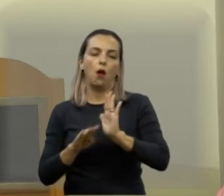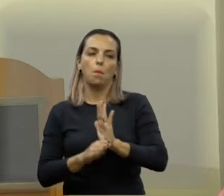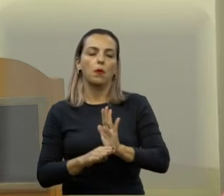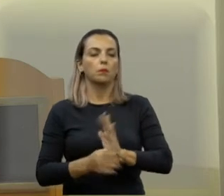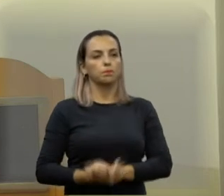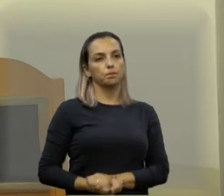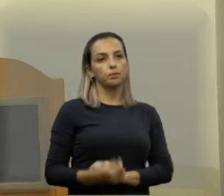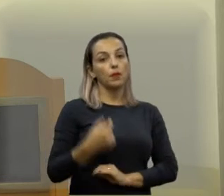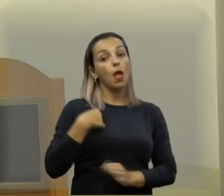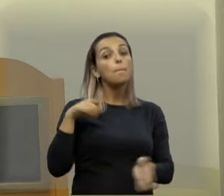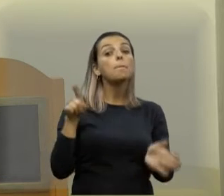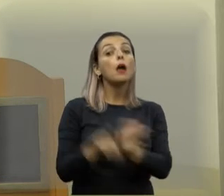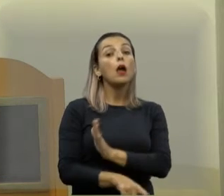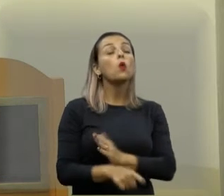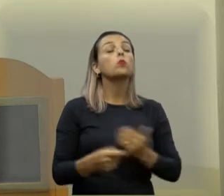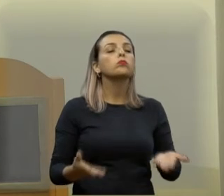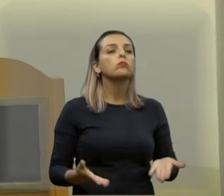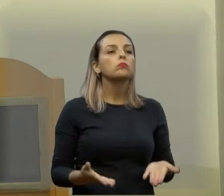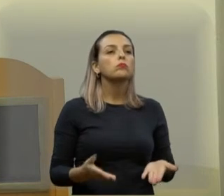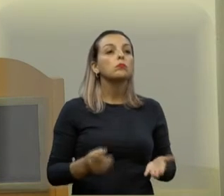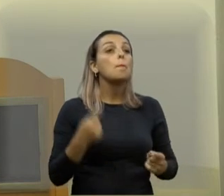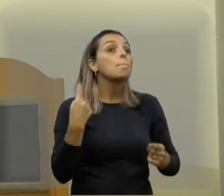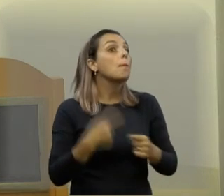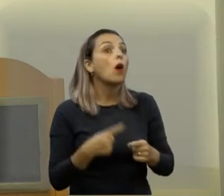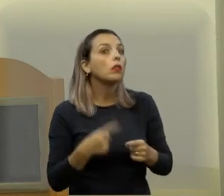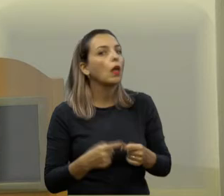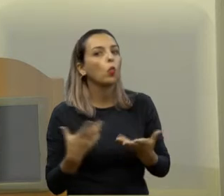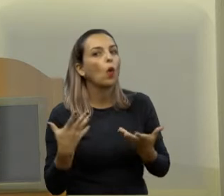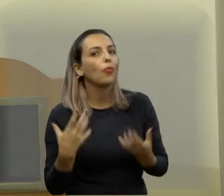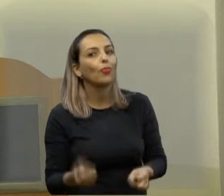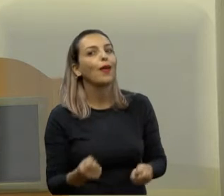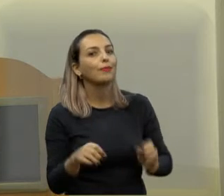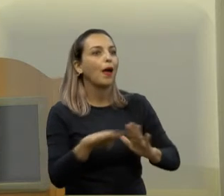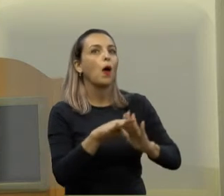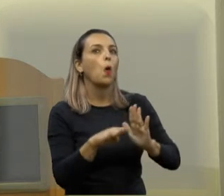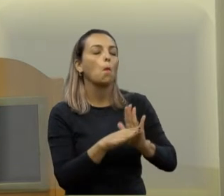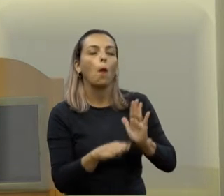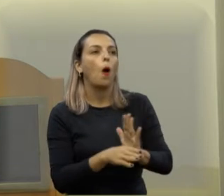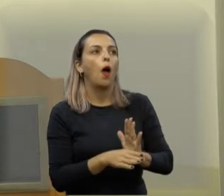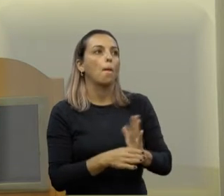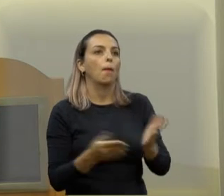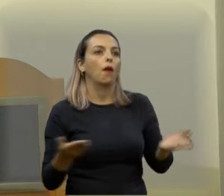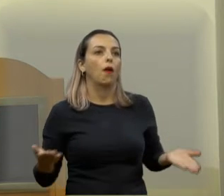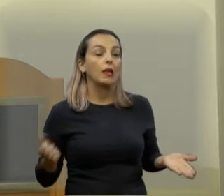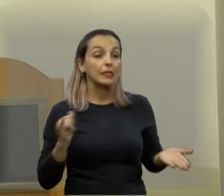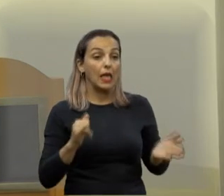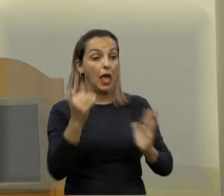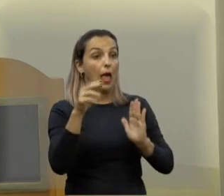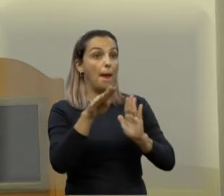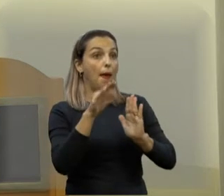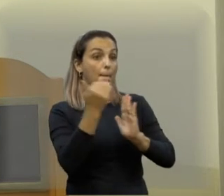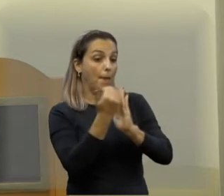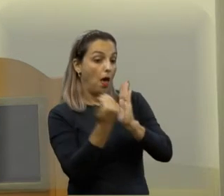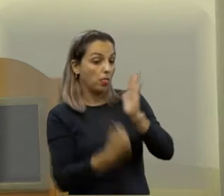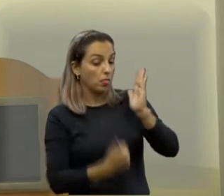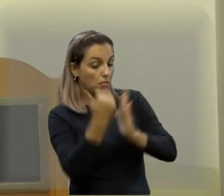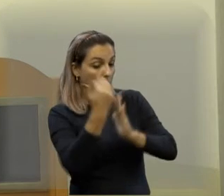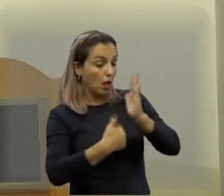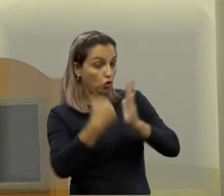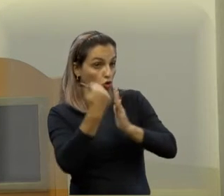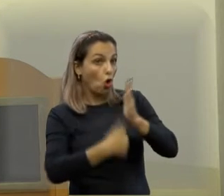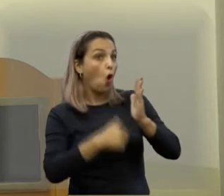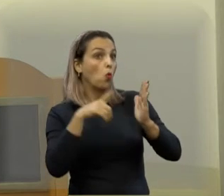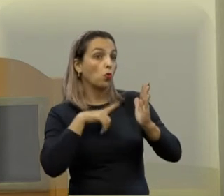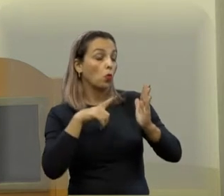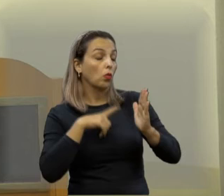o nosso questionamento foi sobre Qual é o motivo de não havia interesse sendo que esse programa previa e